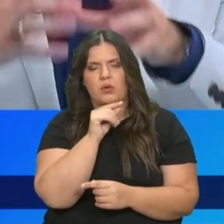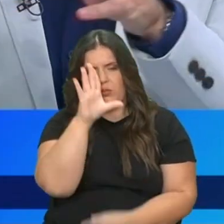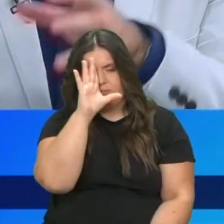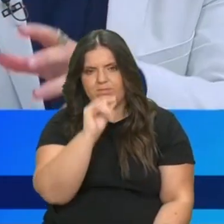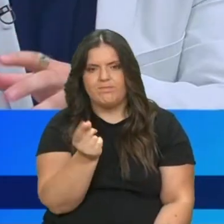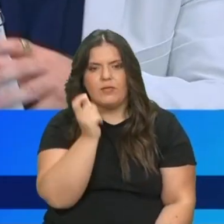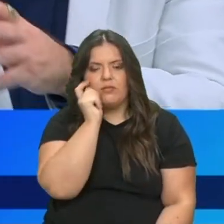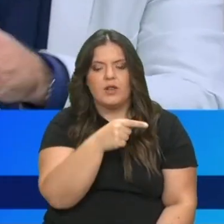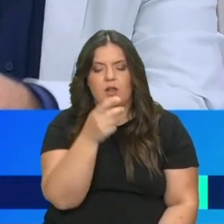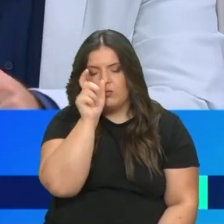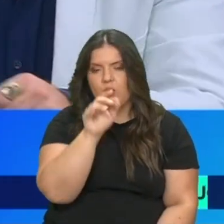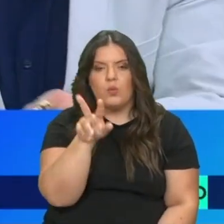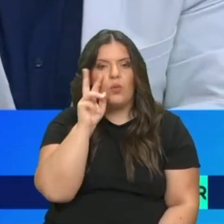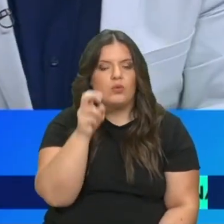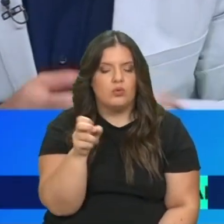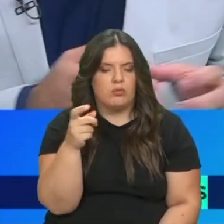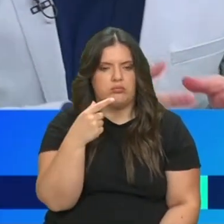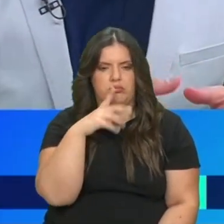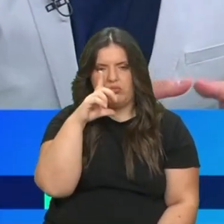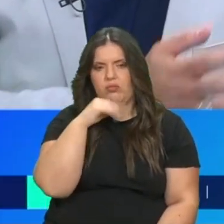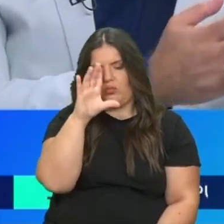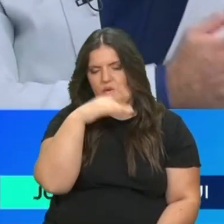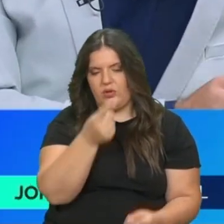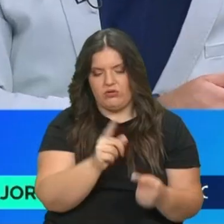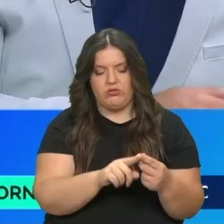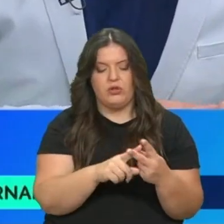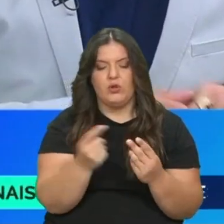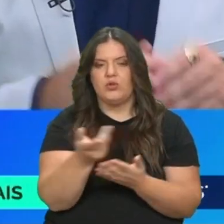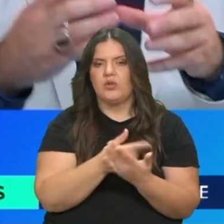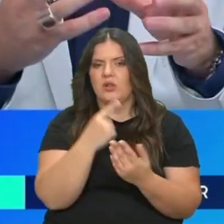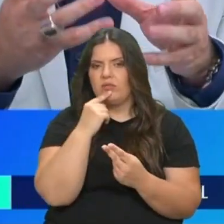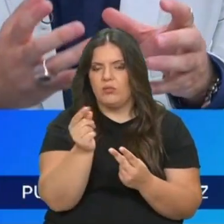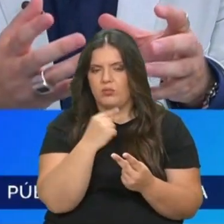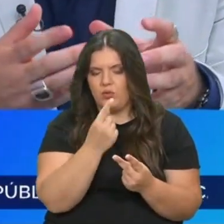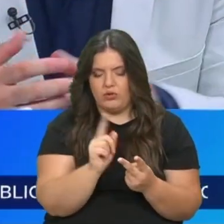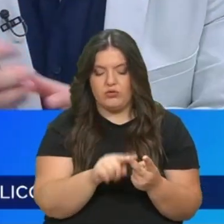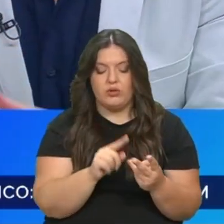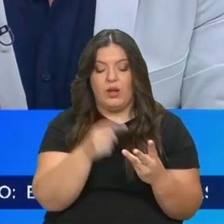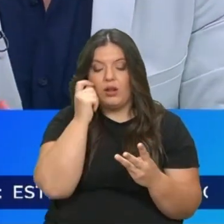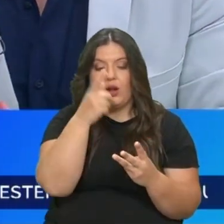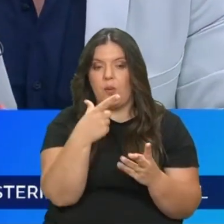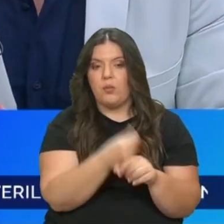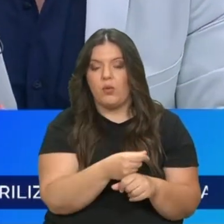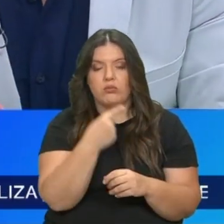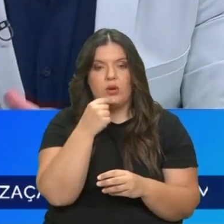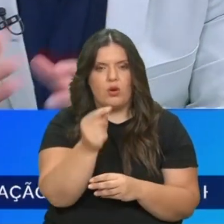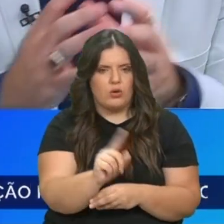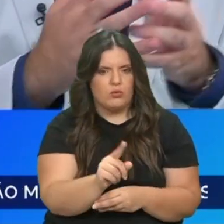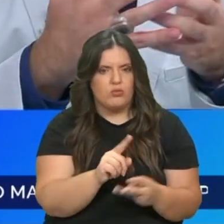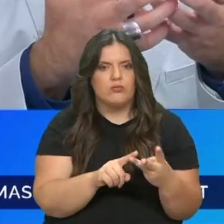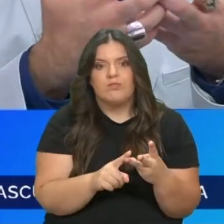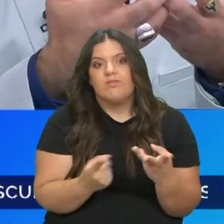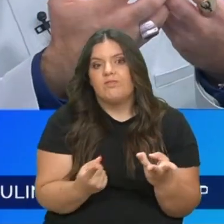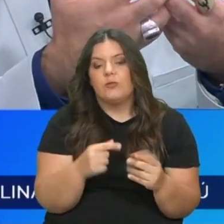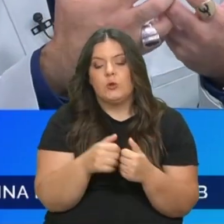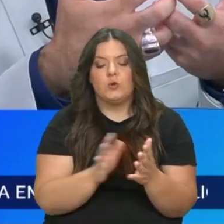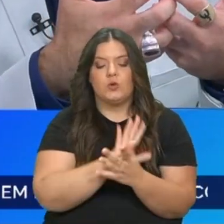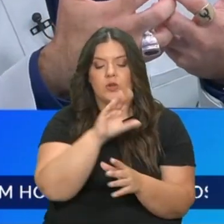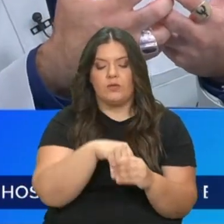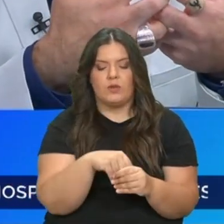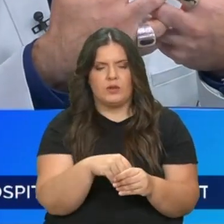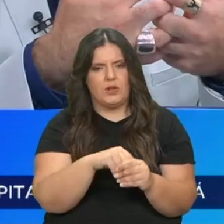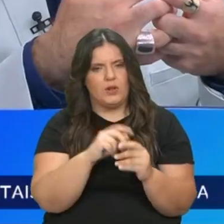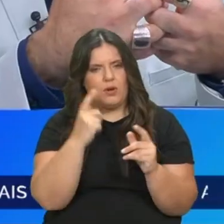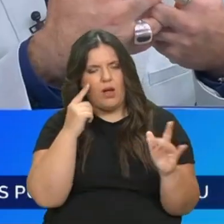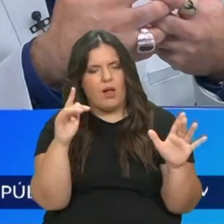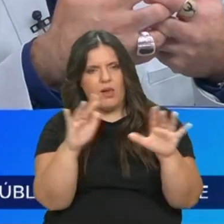A pessoa que o encontrou, anónima, os negociantes, anónimas, a pessoa que o comprou, anónimos. Tudo isto está envolto num grande